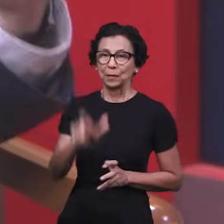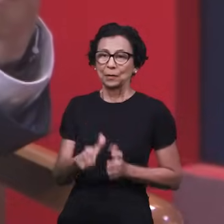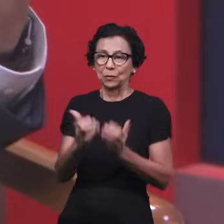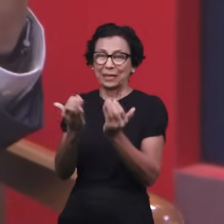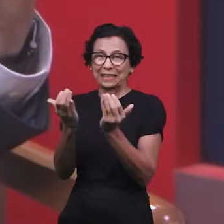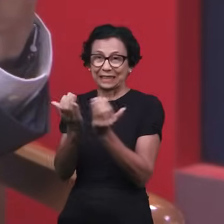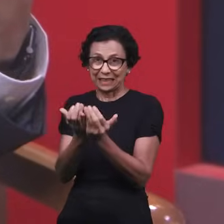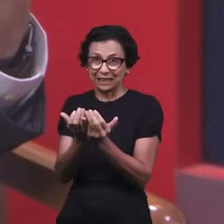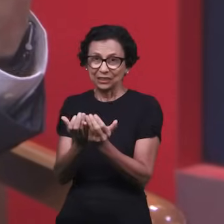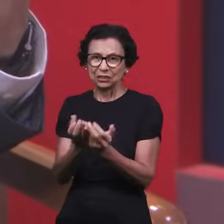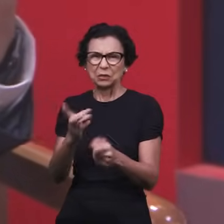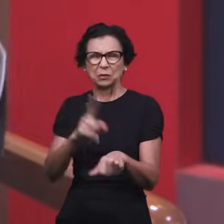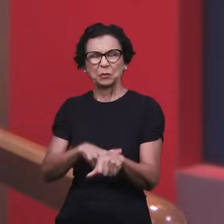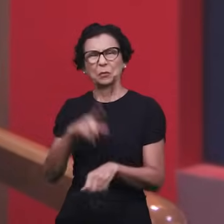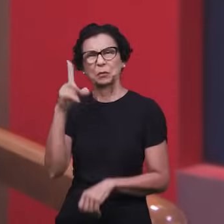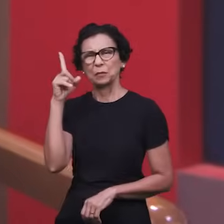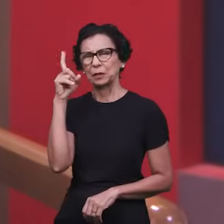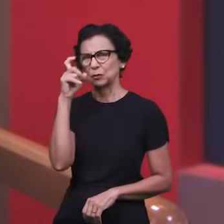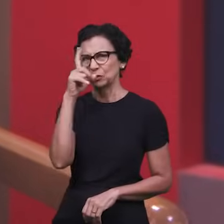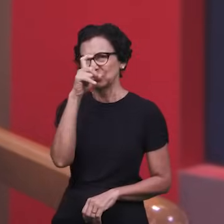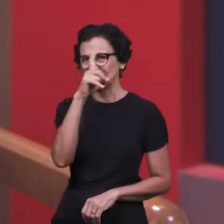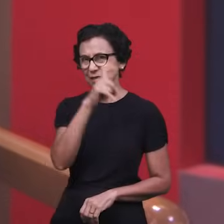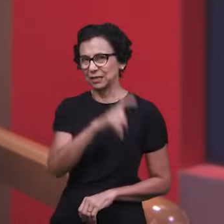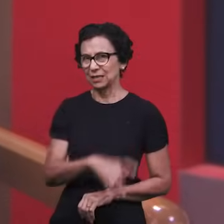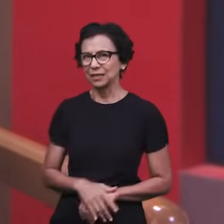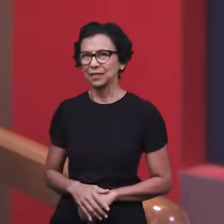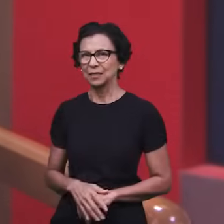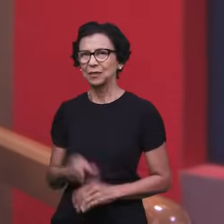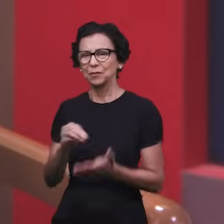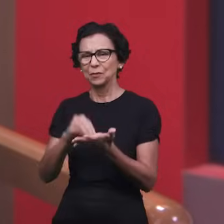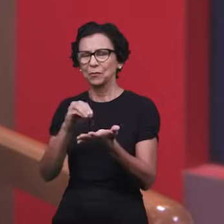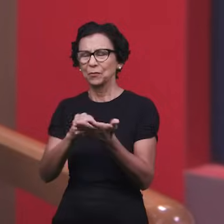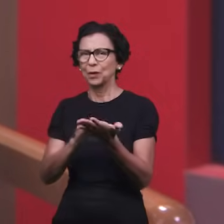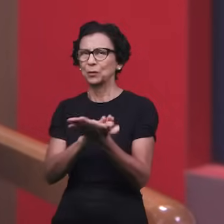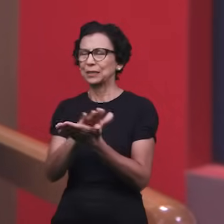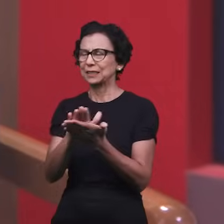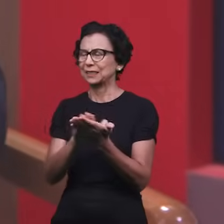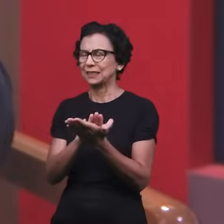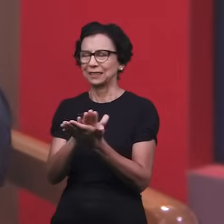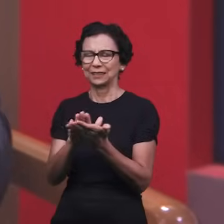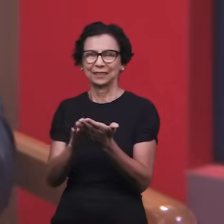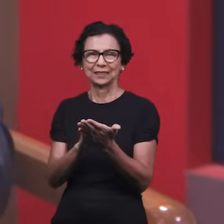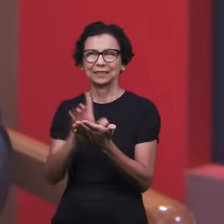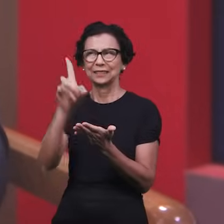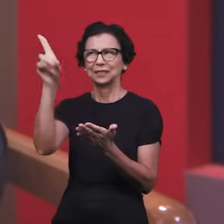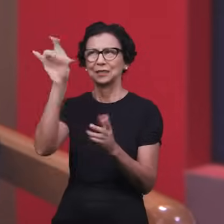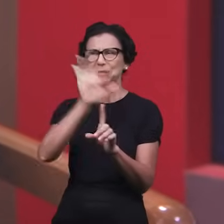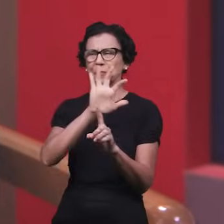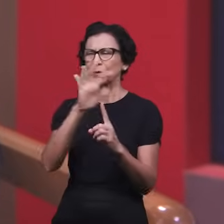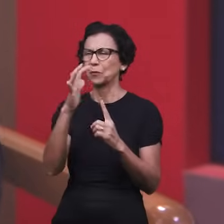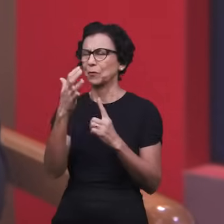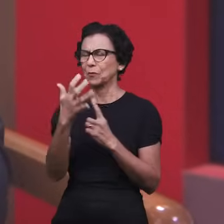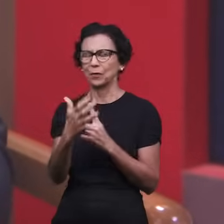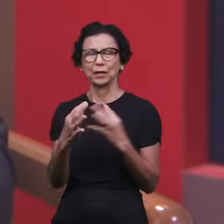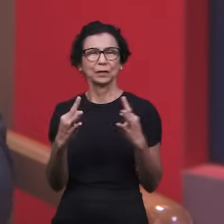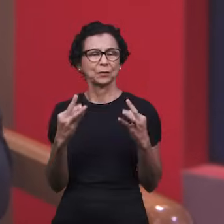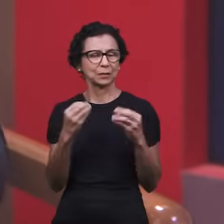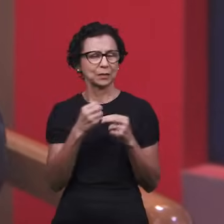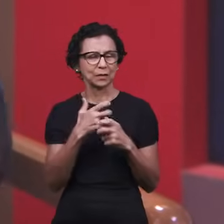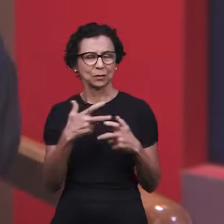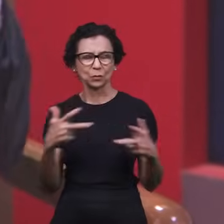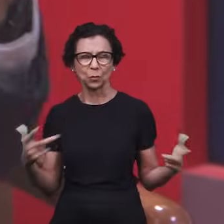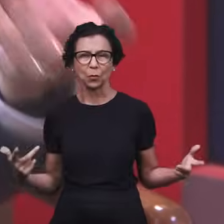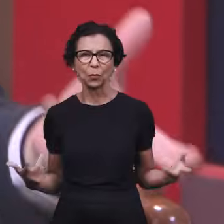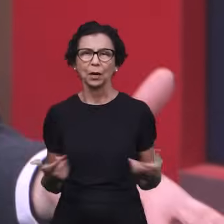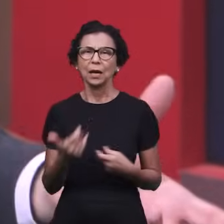grandes dificuldades, ele não vai ter falta daquilo que é básico, do recurso para a sua